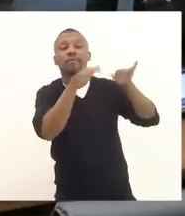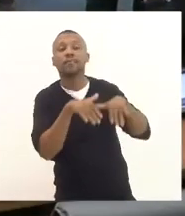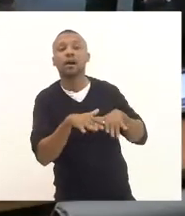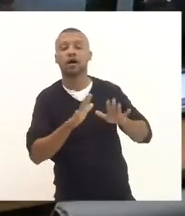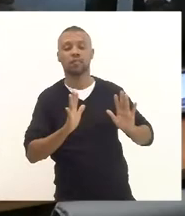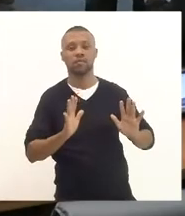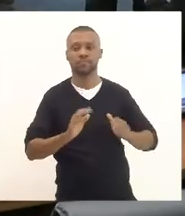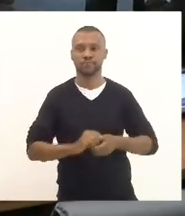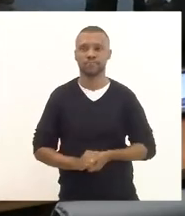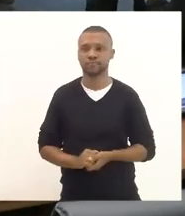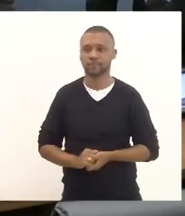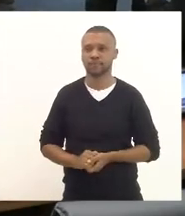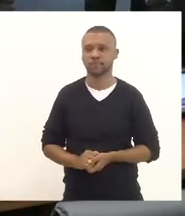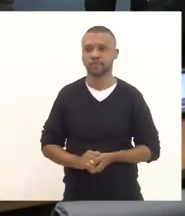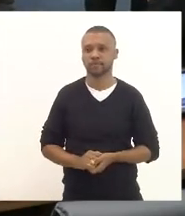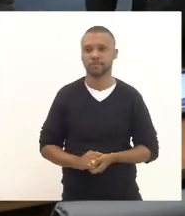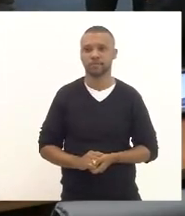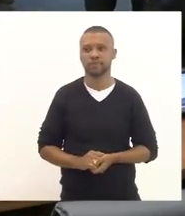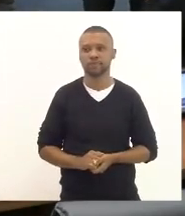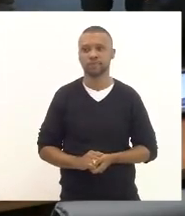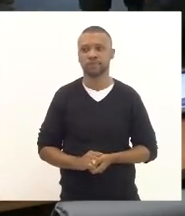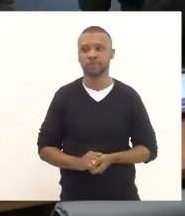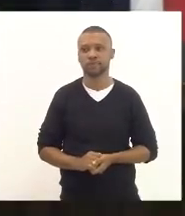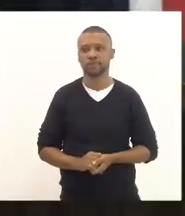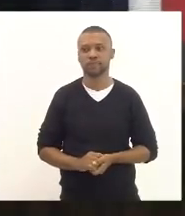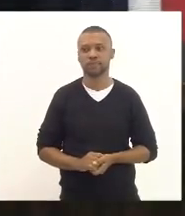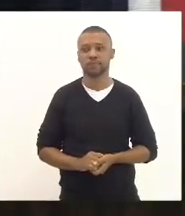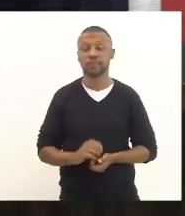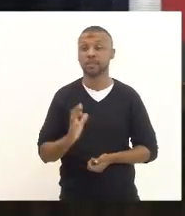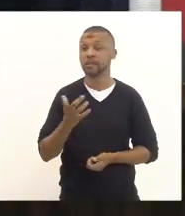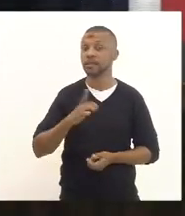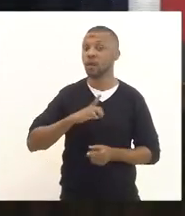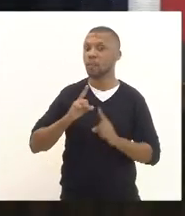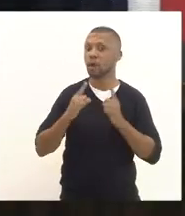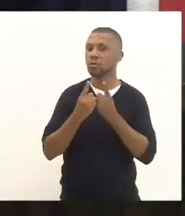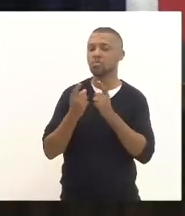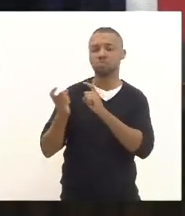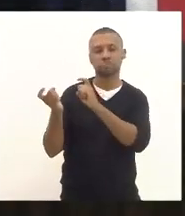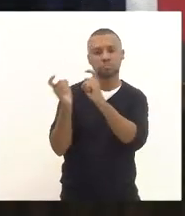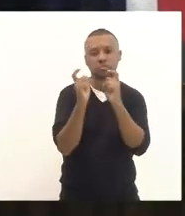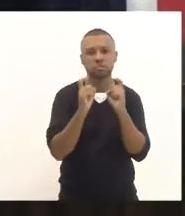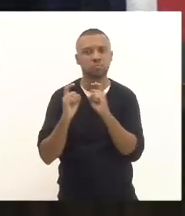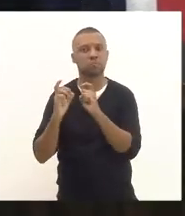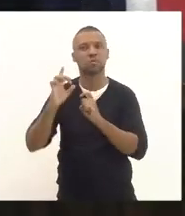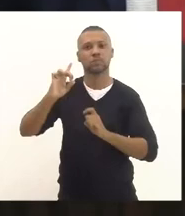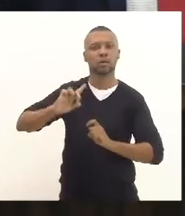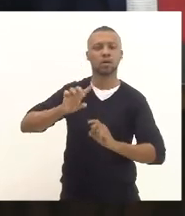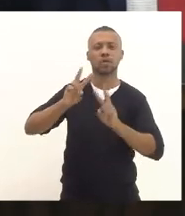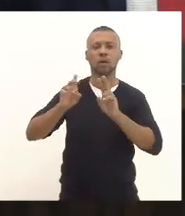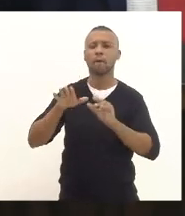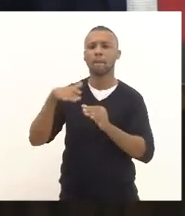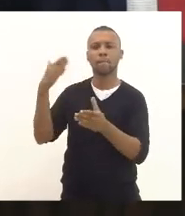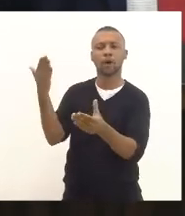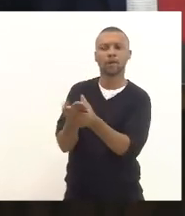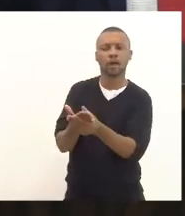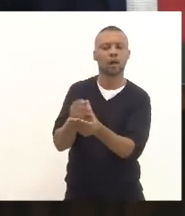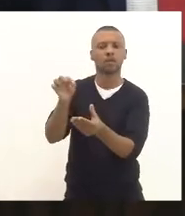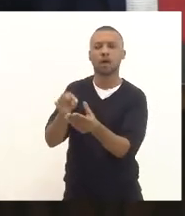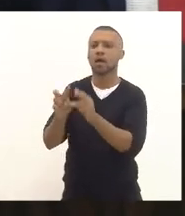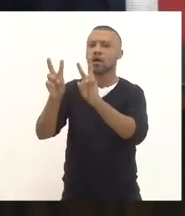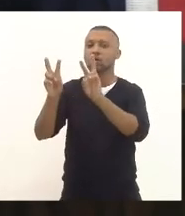vou Europa aconteceu uma reunião da mesa diretora os os processos em relação